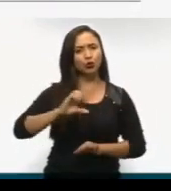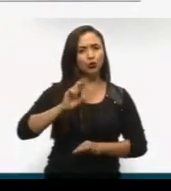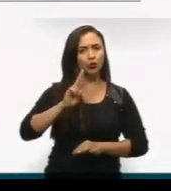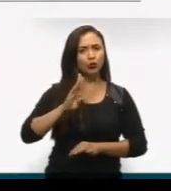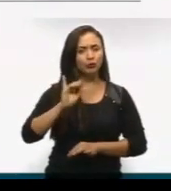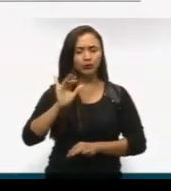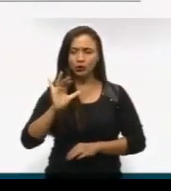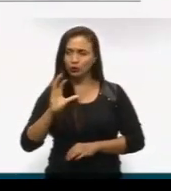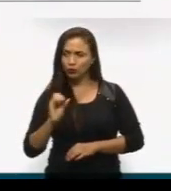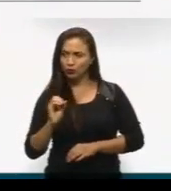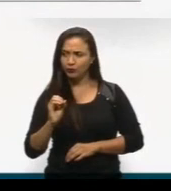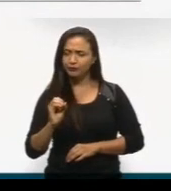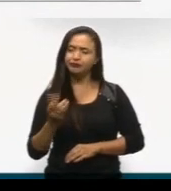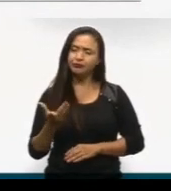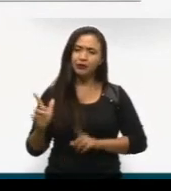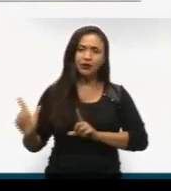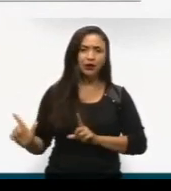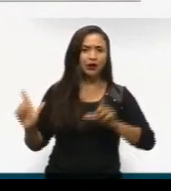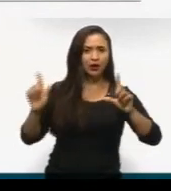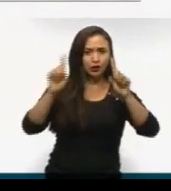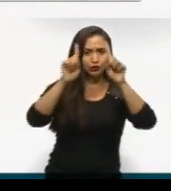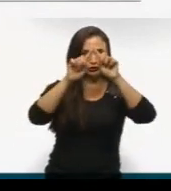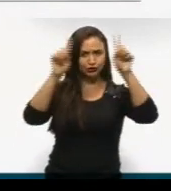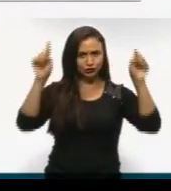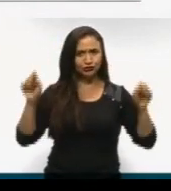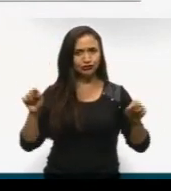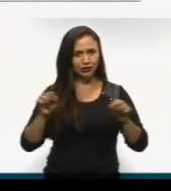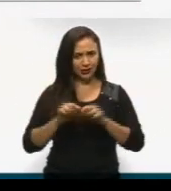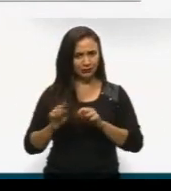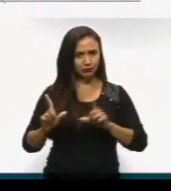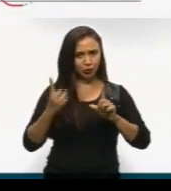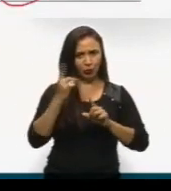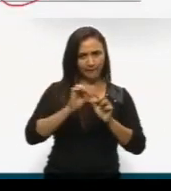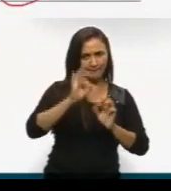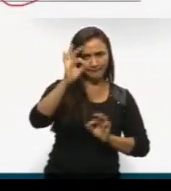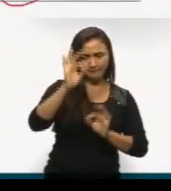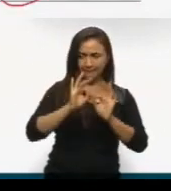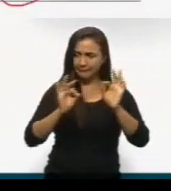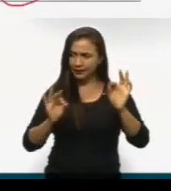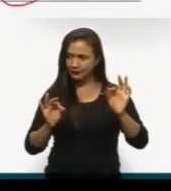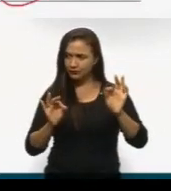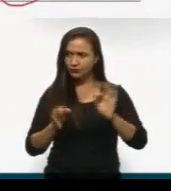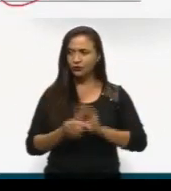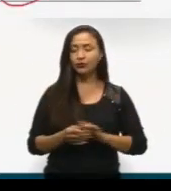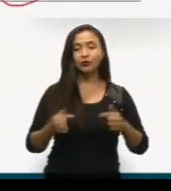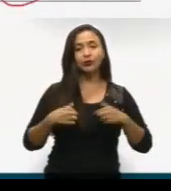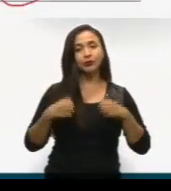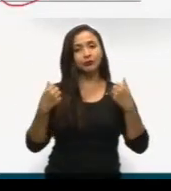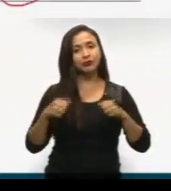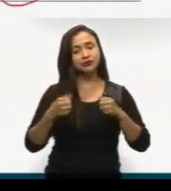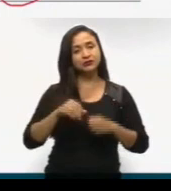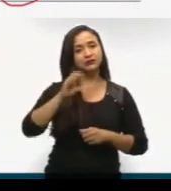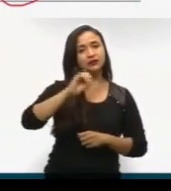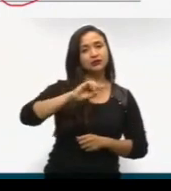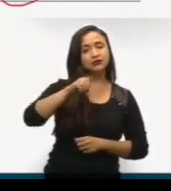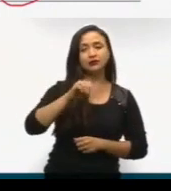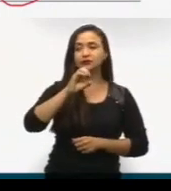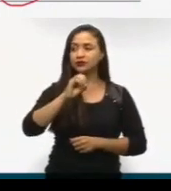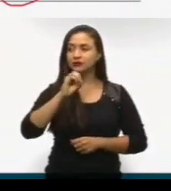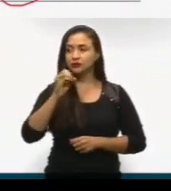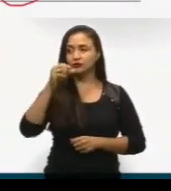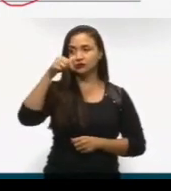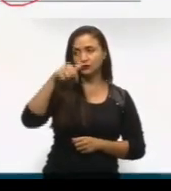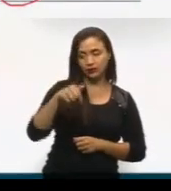daqui, para assentar o metro quadrado dessa janela, eu preciso de